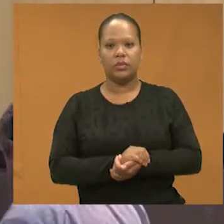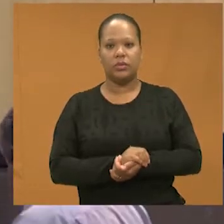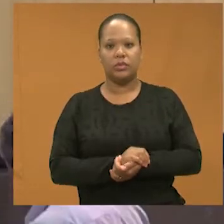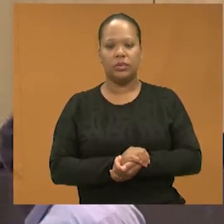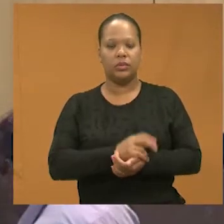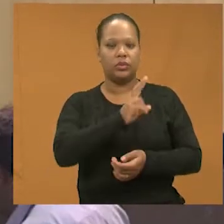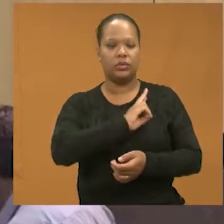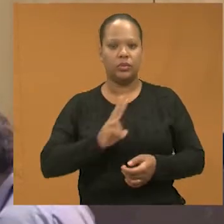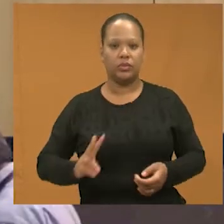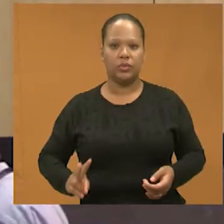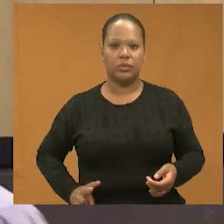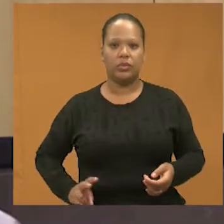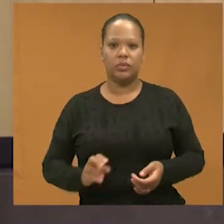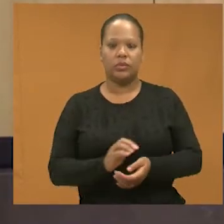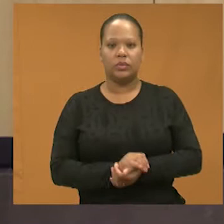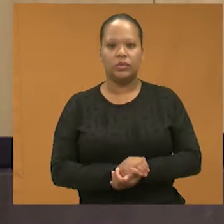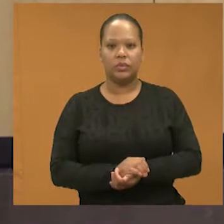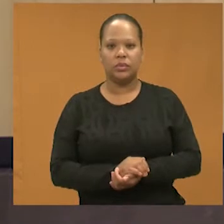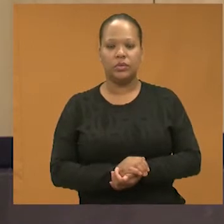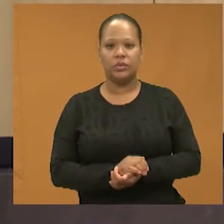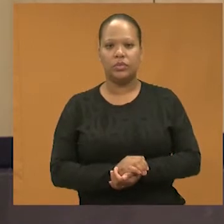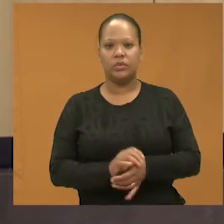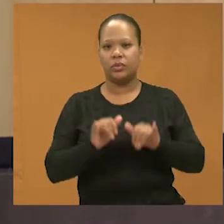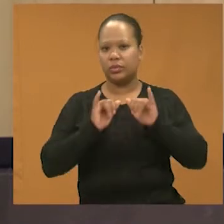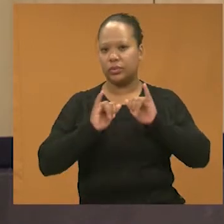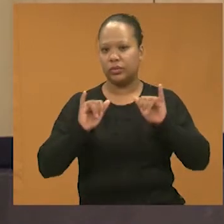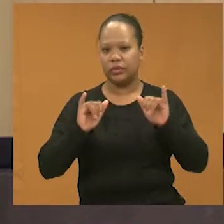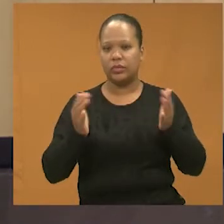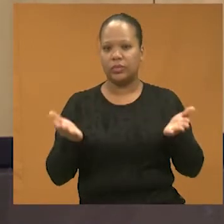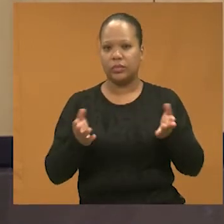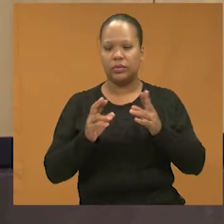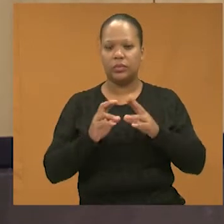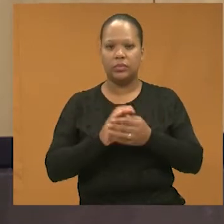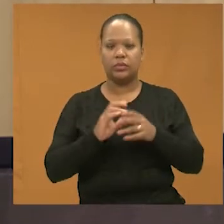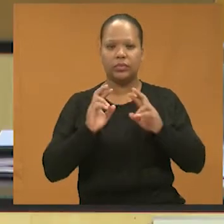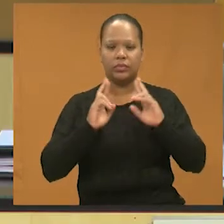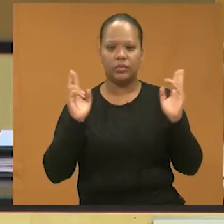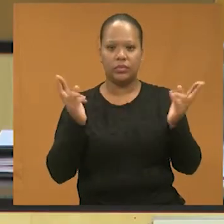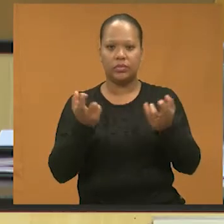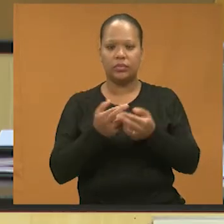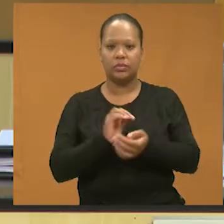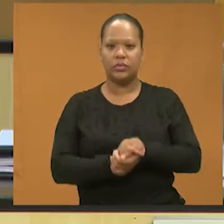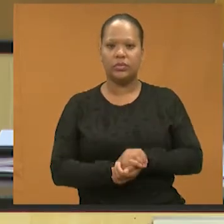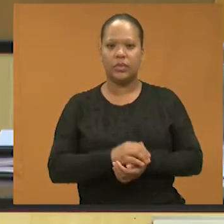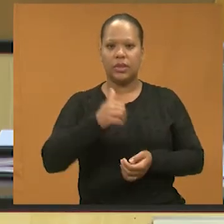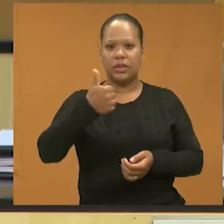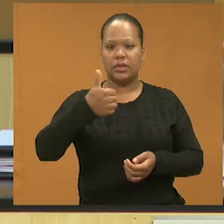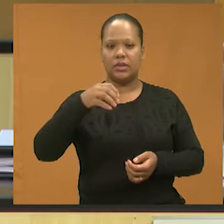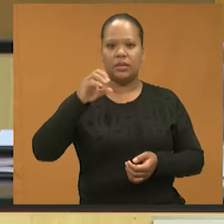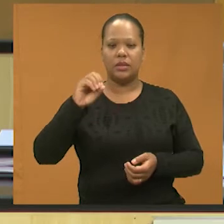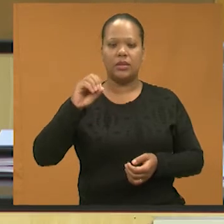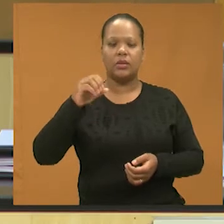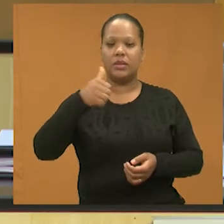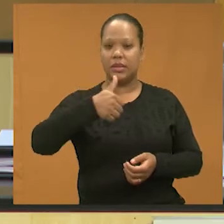dos vereadores. Antes, porém, informo que para a presente sessão foram protocolados 110